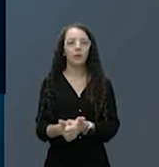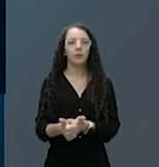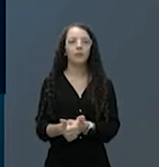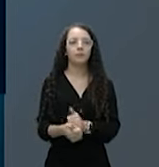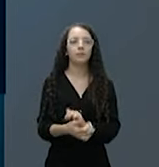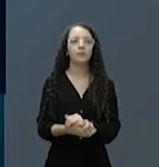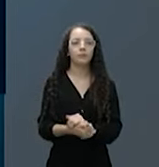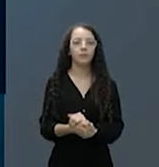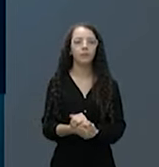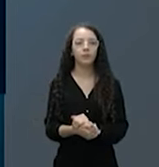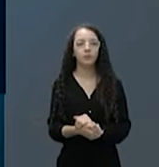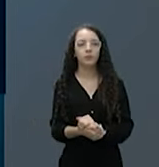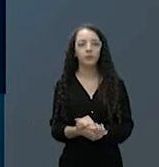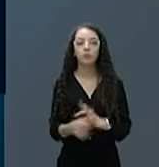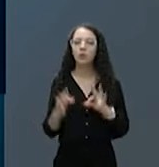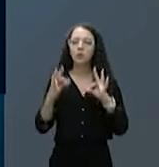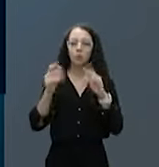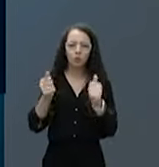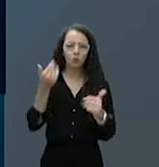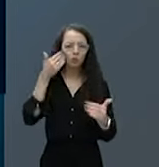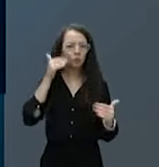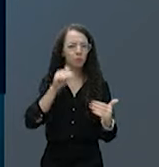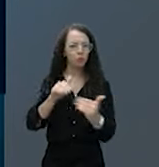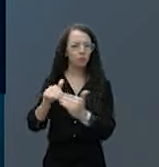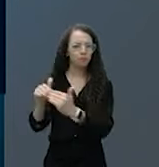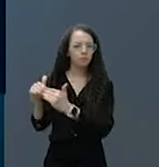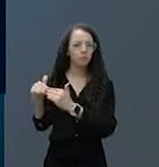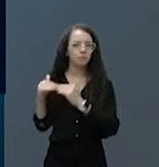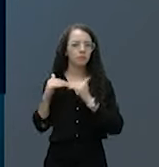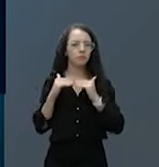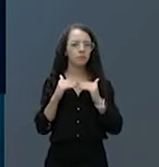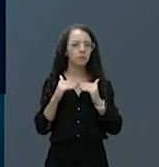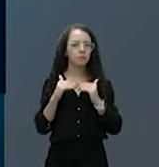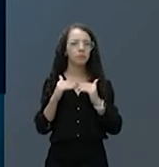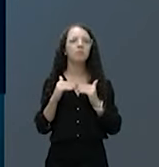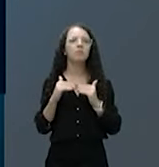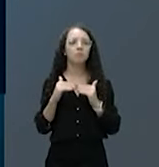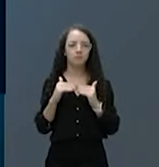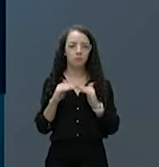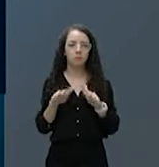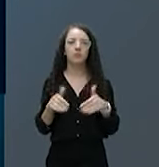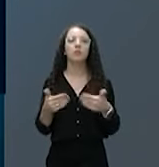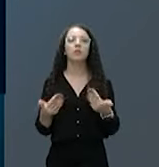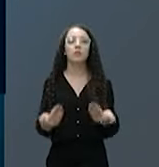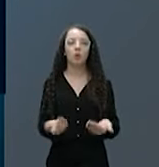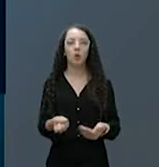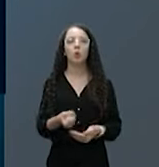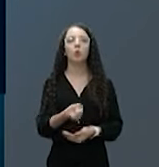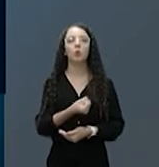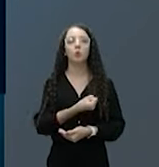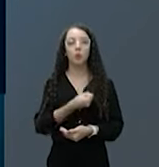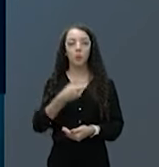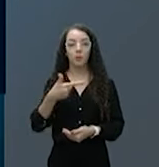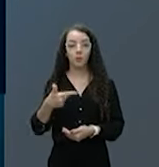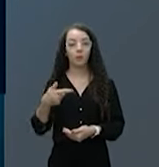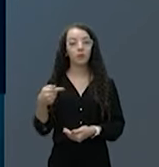presidente. O Indago, se estão todos de acordo... Então, no número 27, vamos começar por